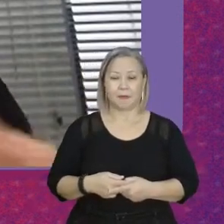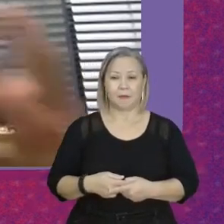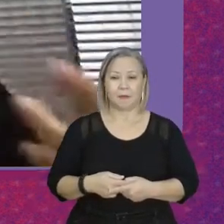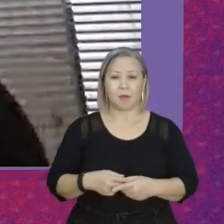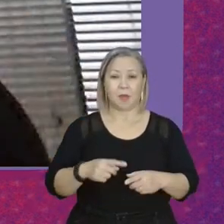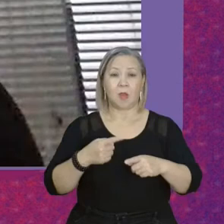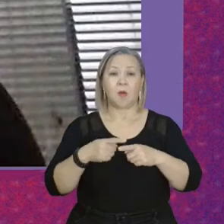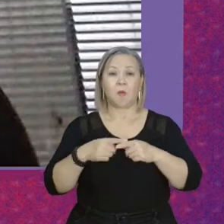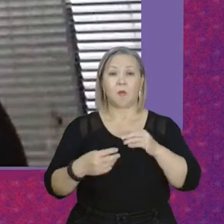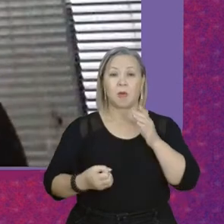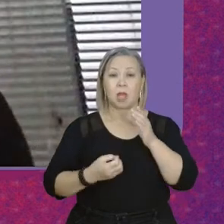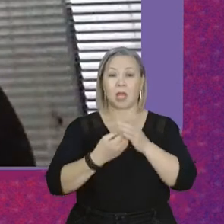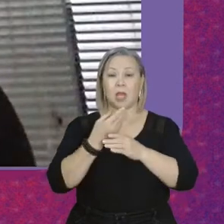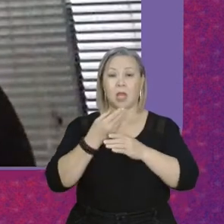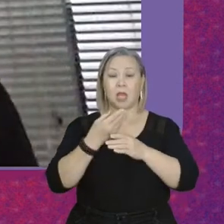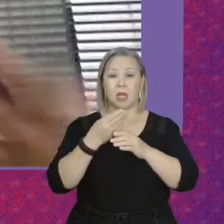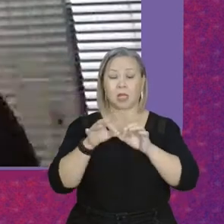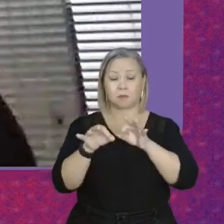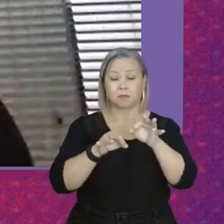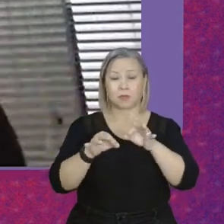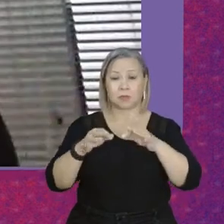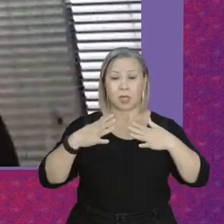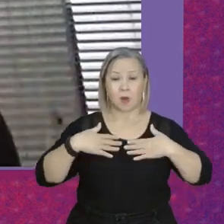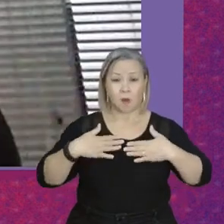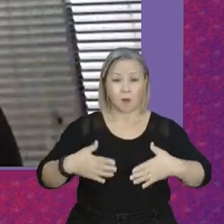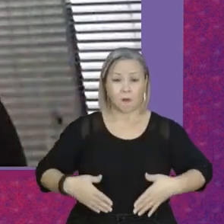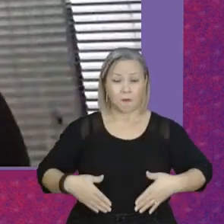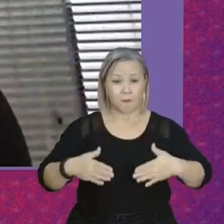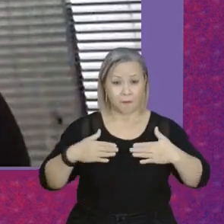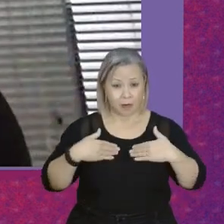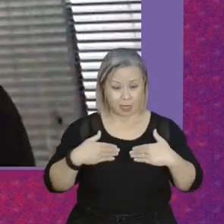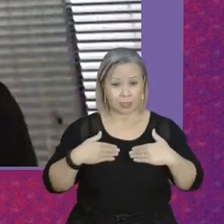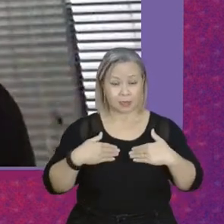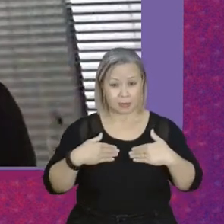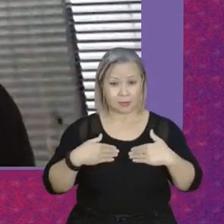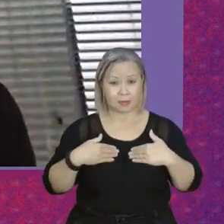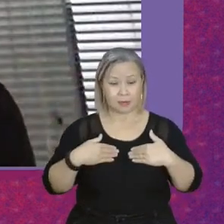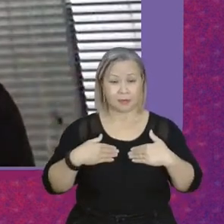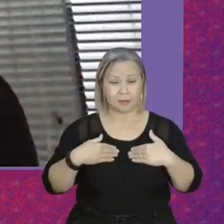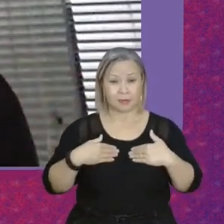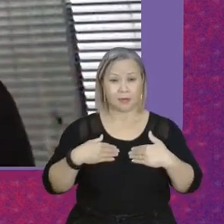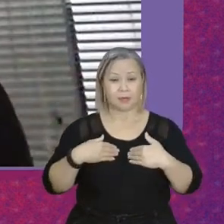na constituição física, biológica, né,